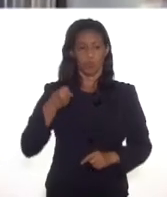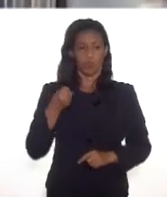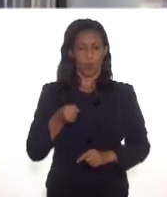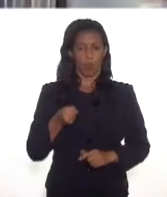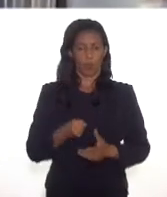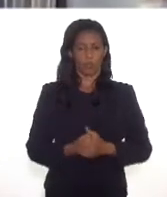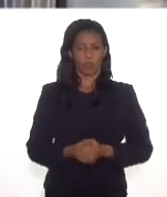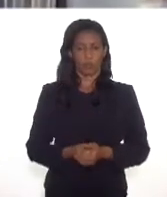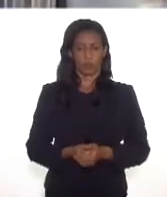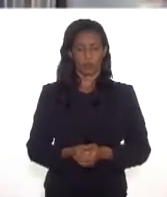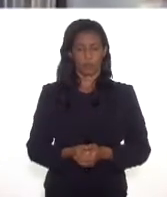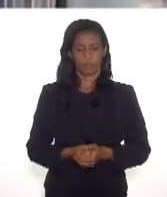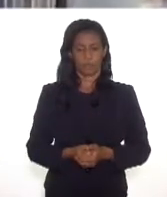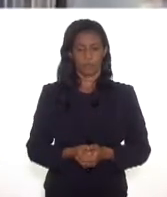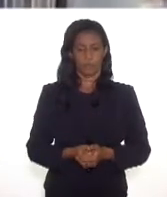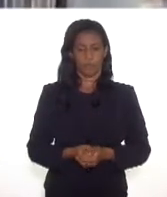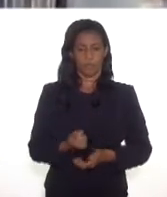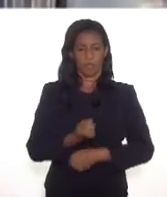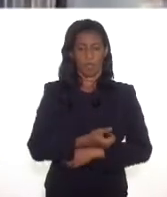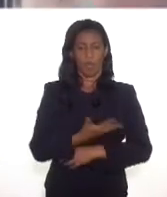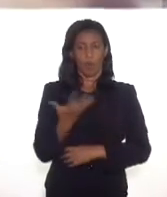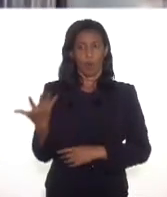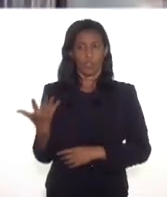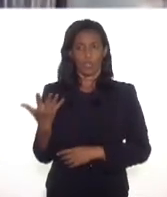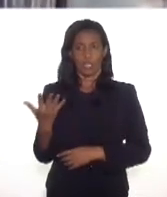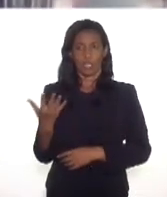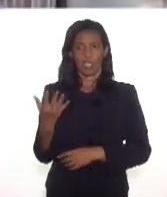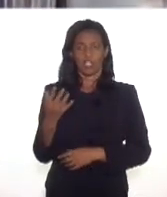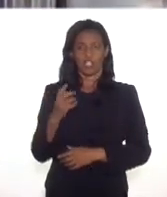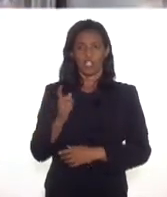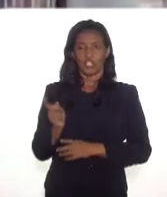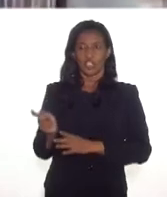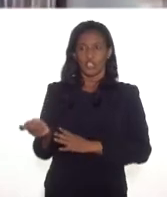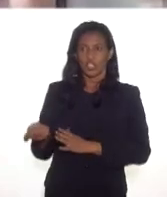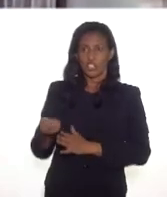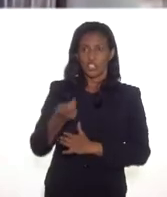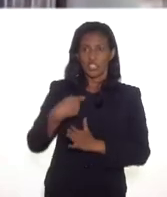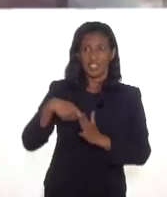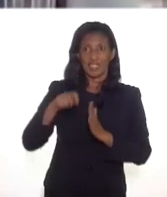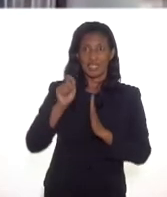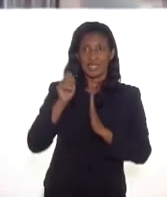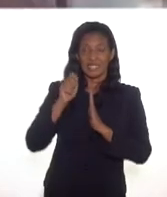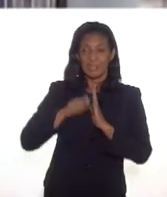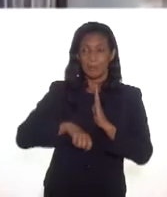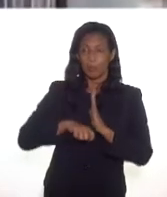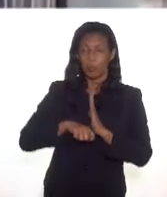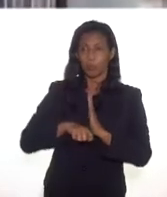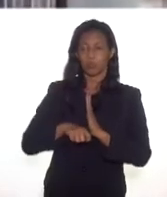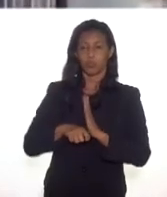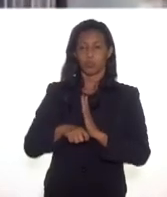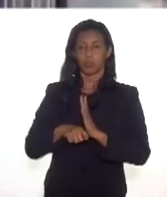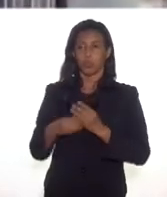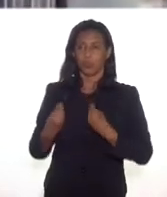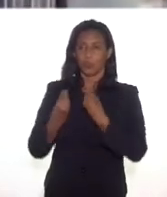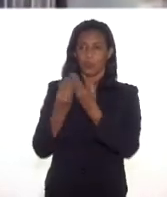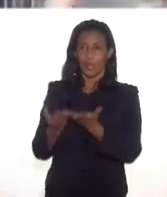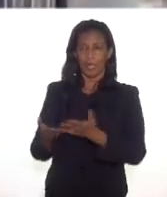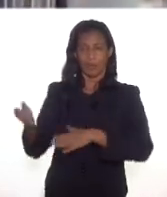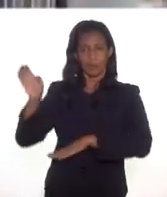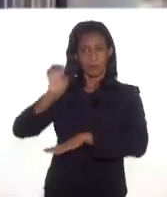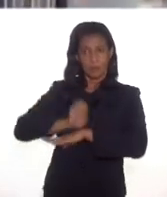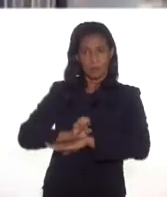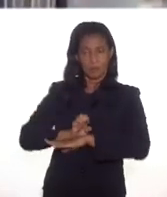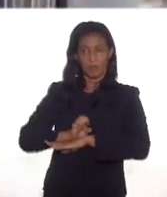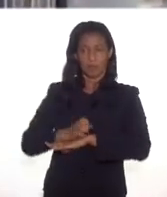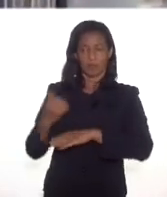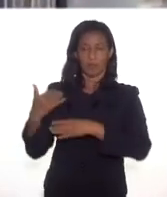quantidade de tributos que são oferidos pelas cidades e pelos estados por conta